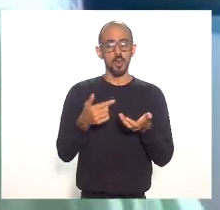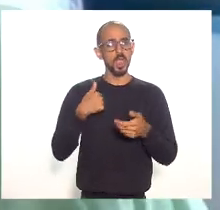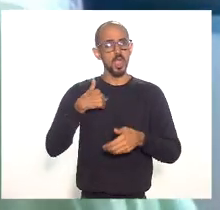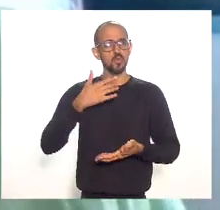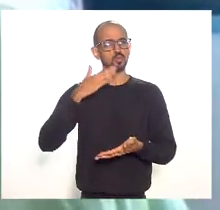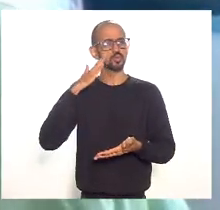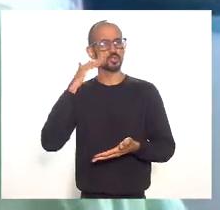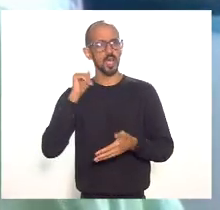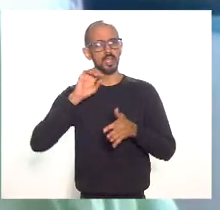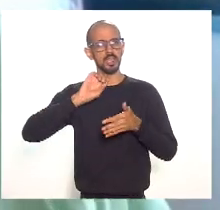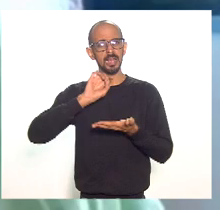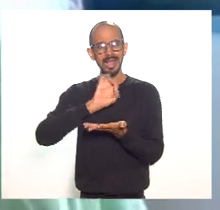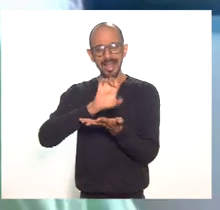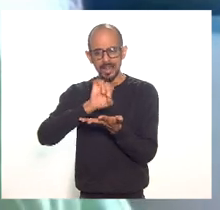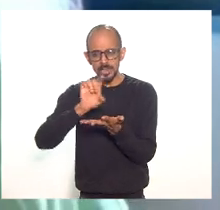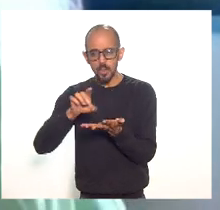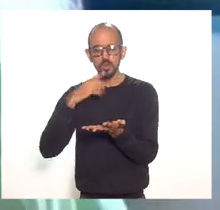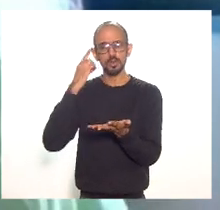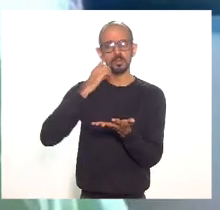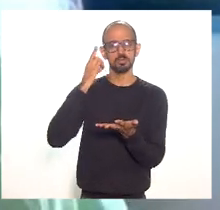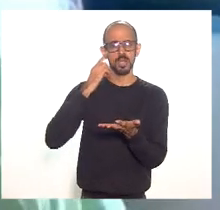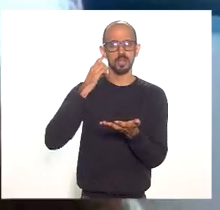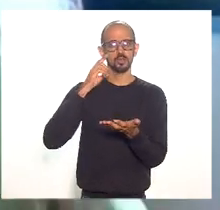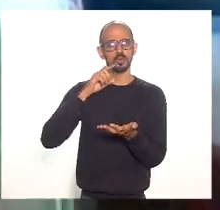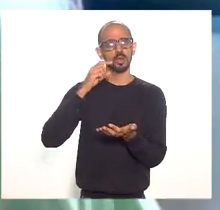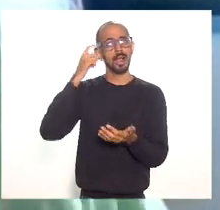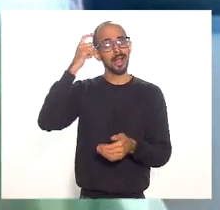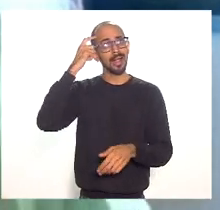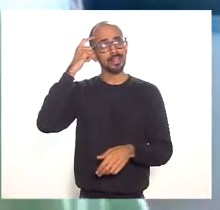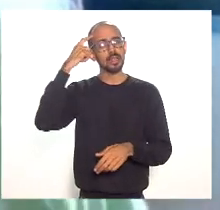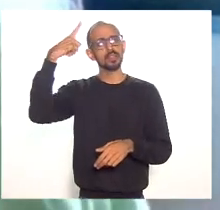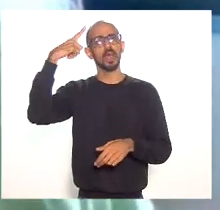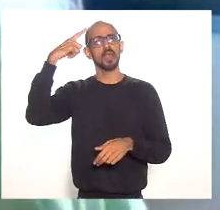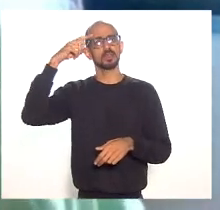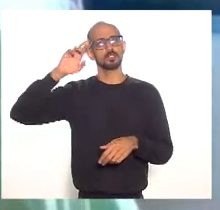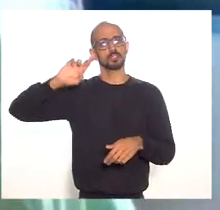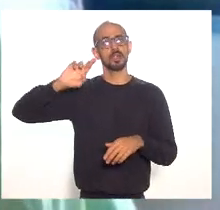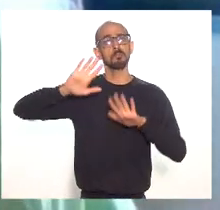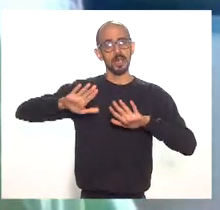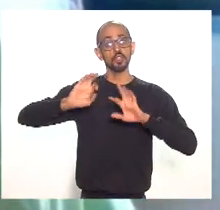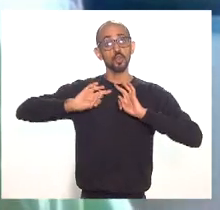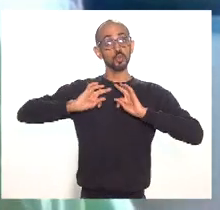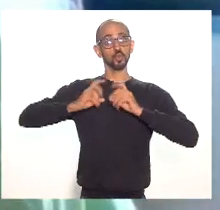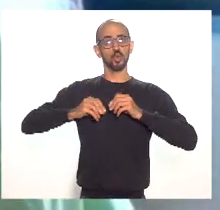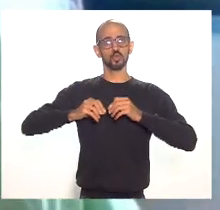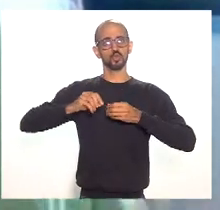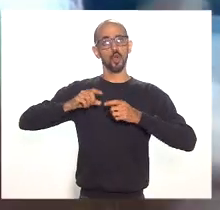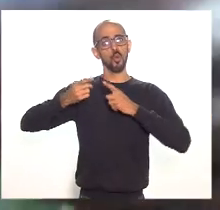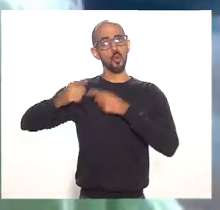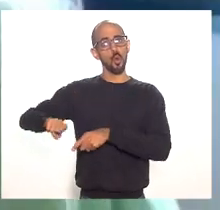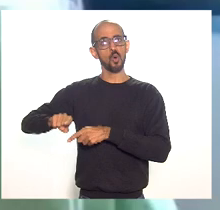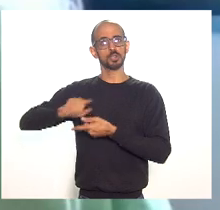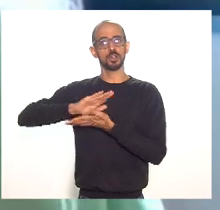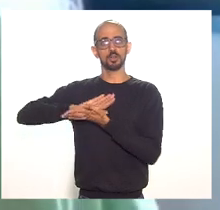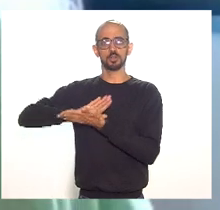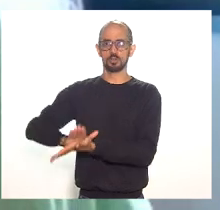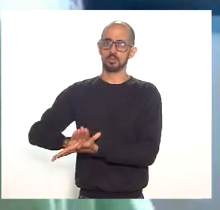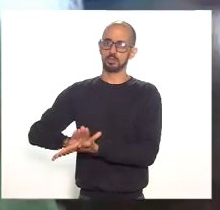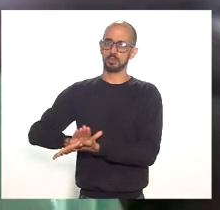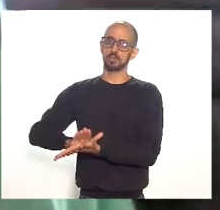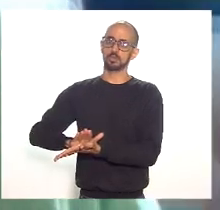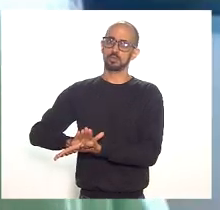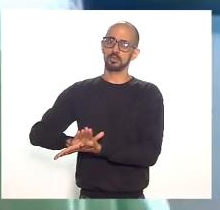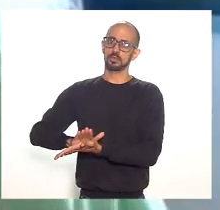cada um com a sua ideologia, todos nós somos contra o racismo e a intolerância. Vamos ter um instrumento de